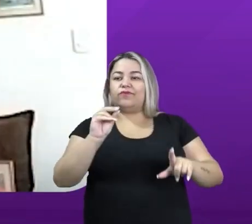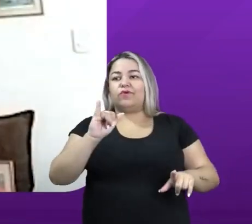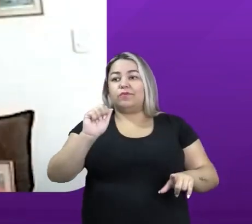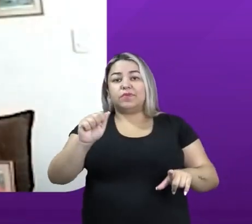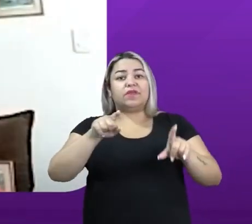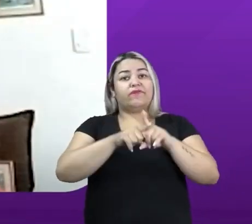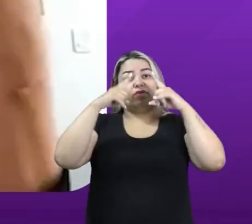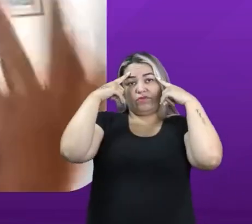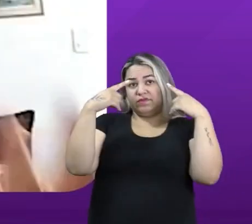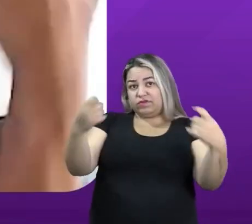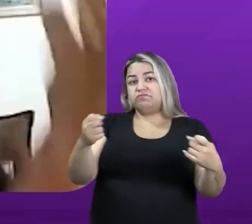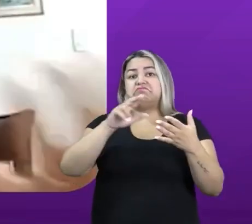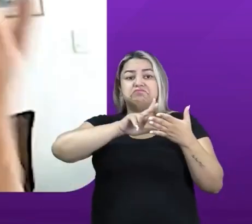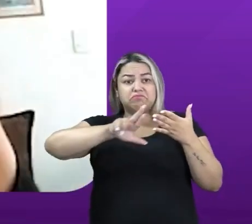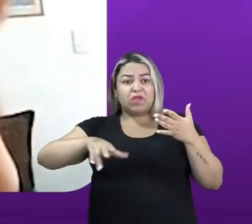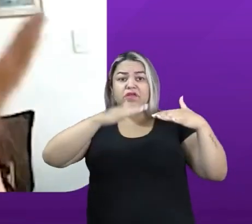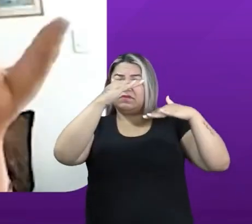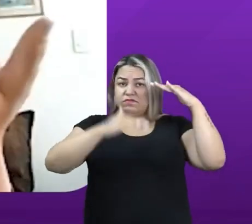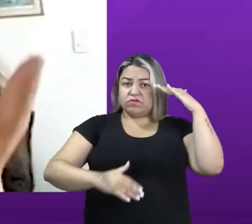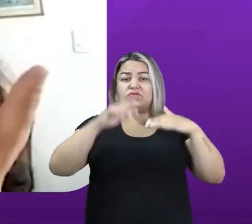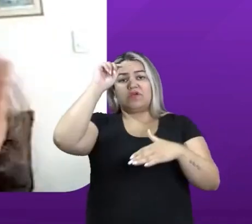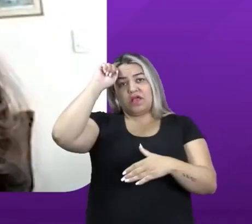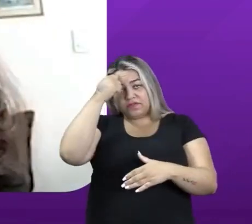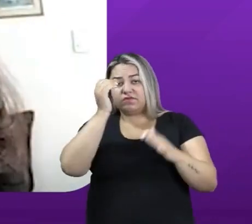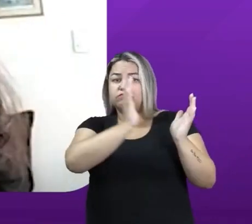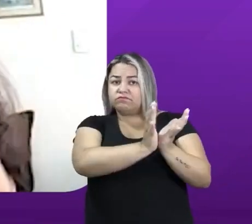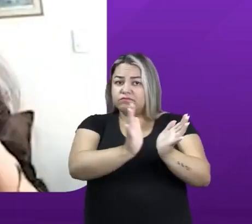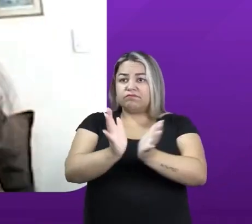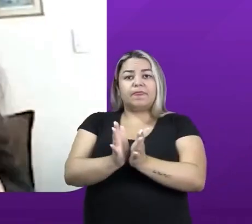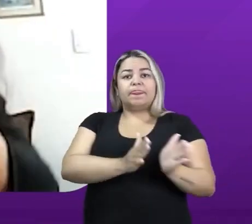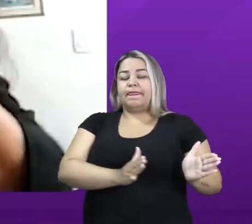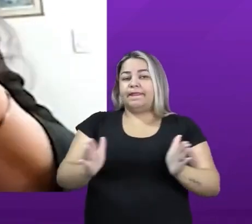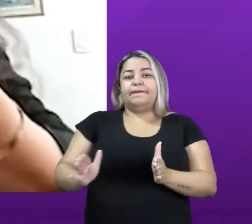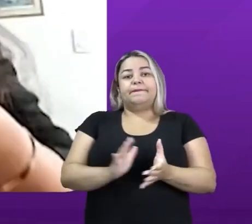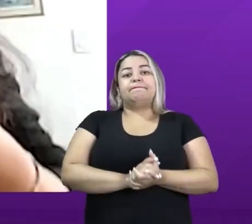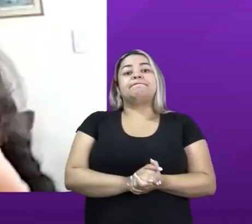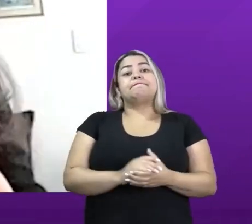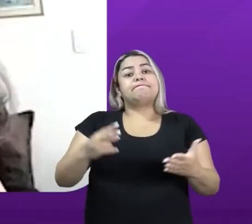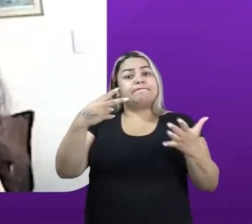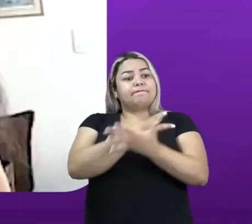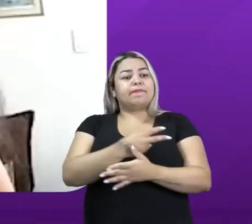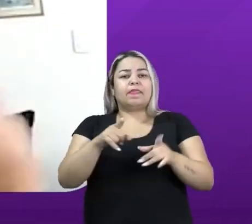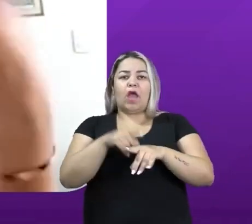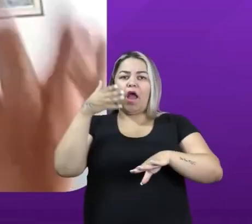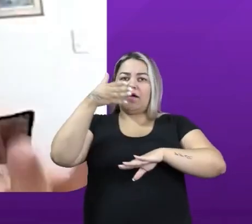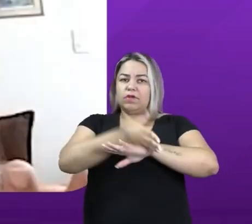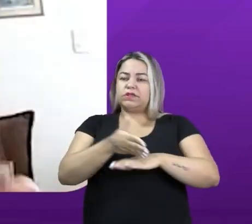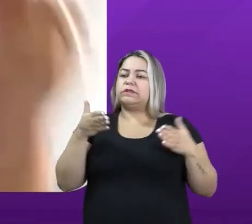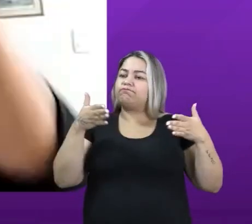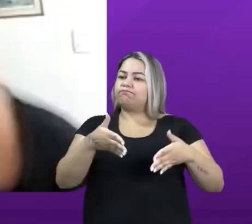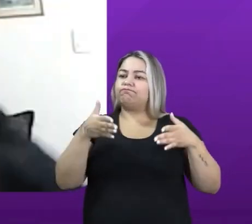de gênero e desigualdade de raça, classe e gênero impactam no acesso